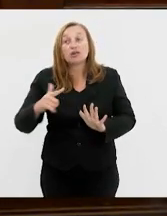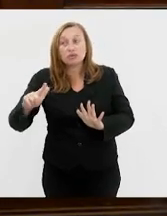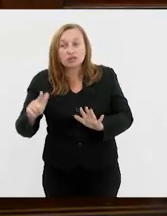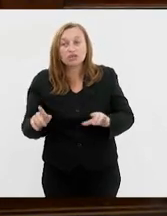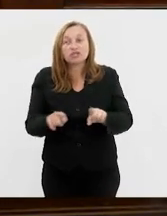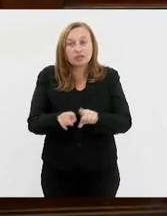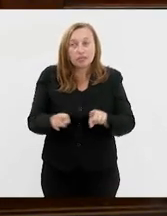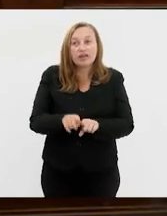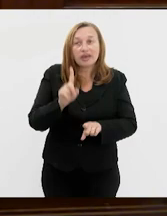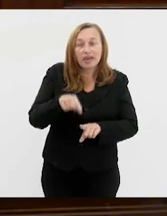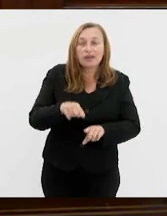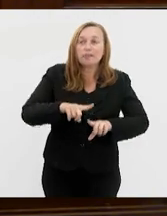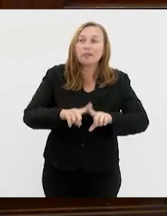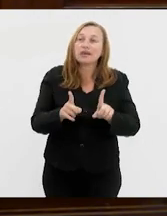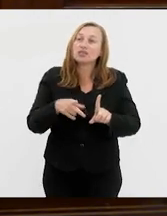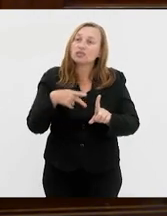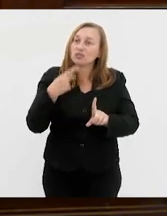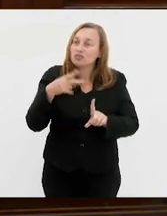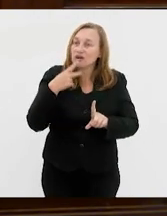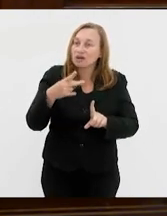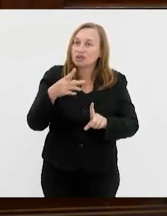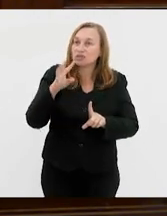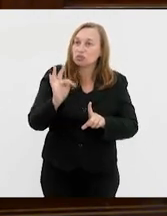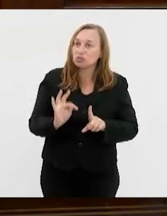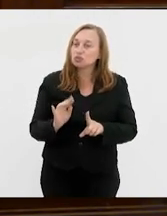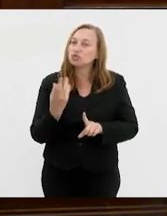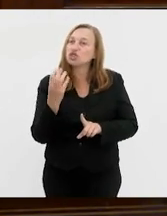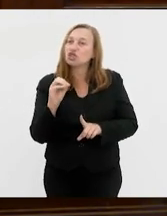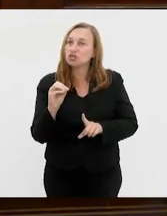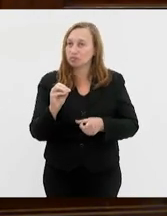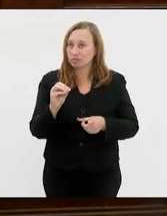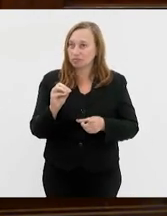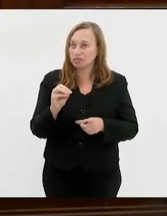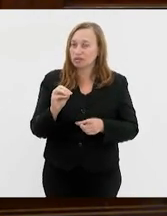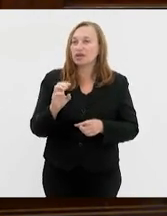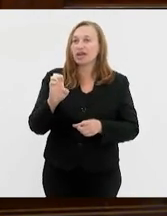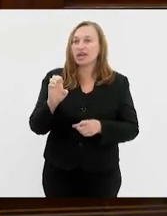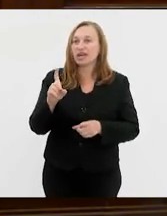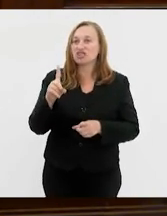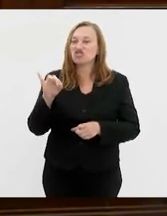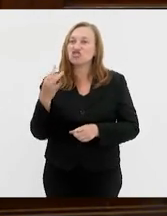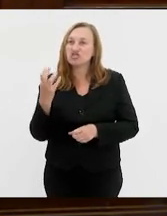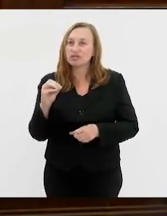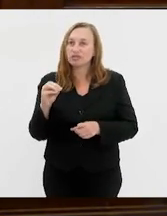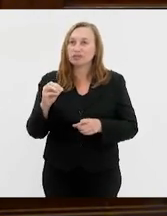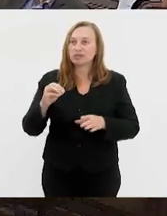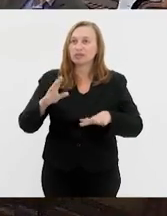Estou falando aqui de Toninho Tardite e Edinho da Bateria,